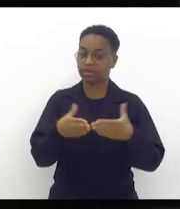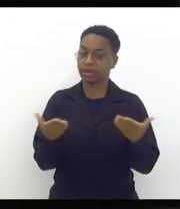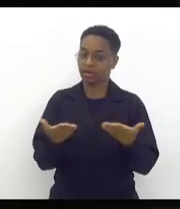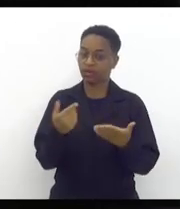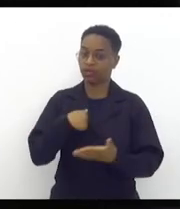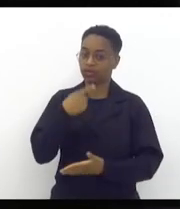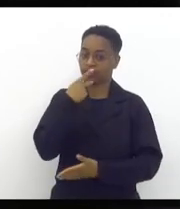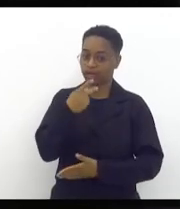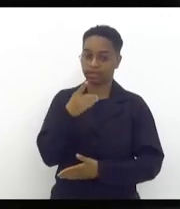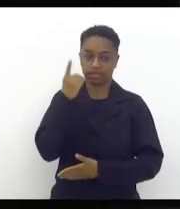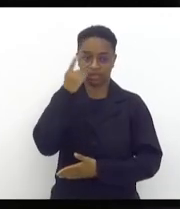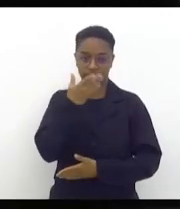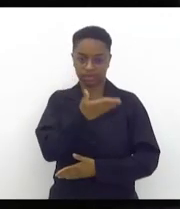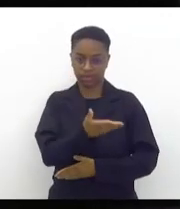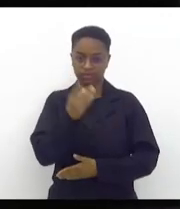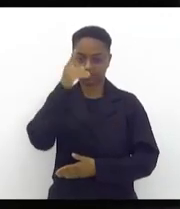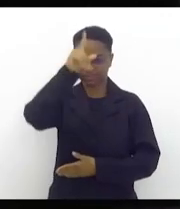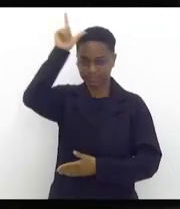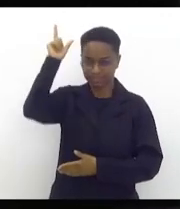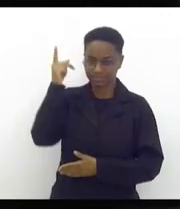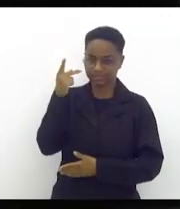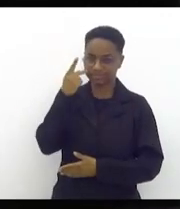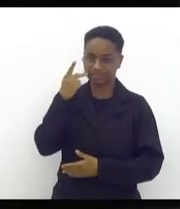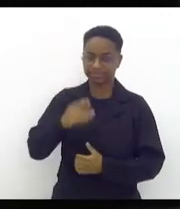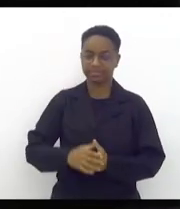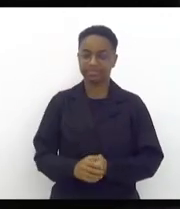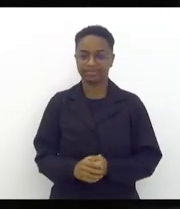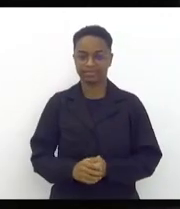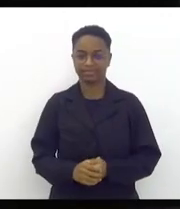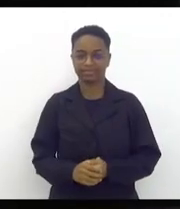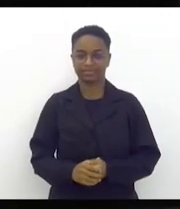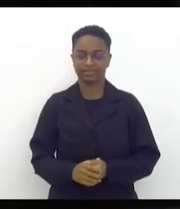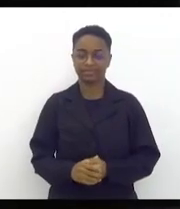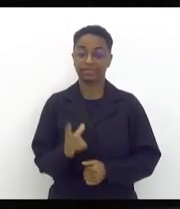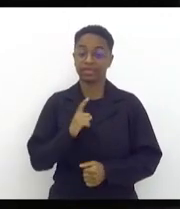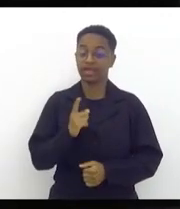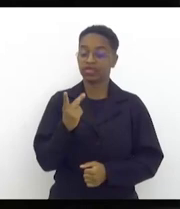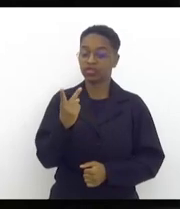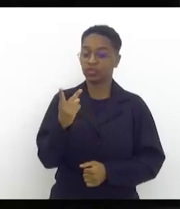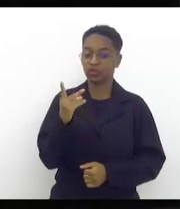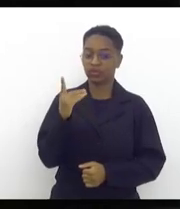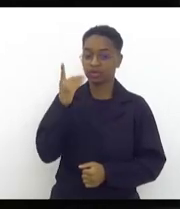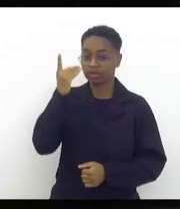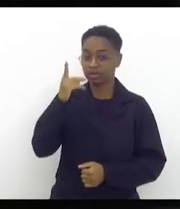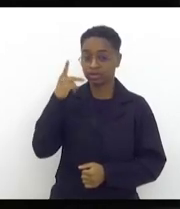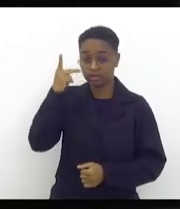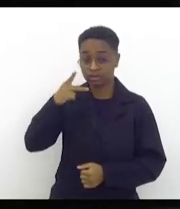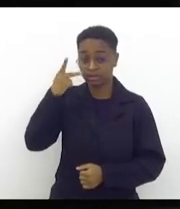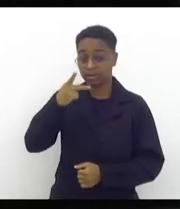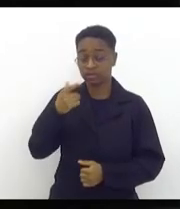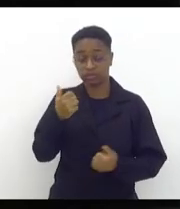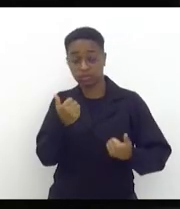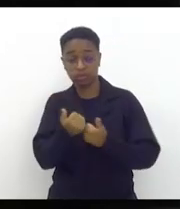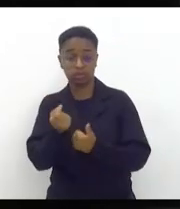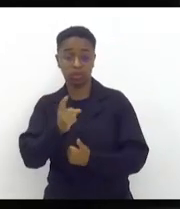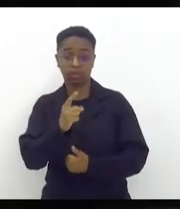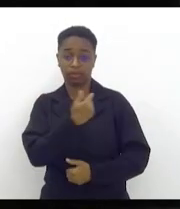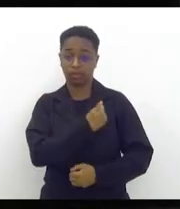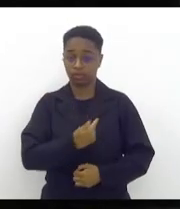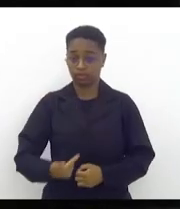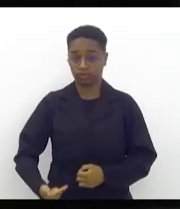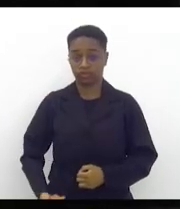momento ao deputado Luiz Paulo, seja de dois parlamentares que não são da base do governo, de